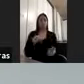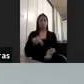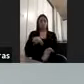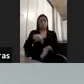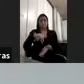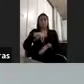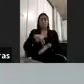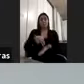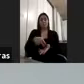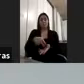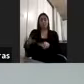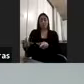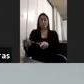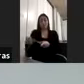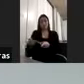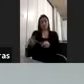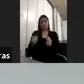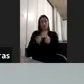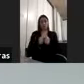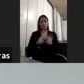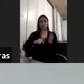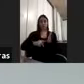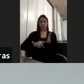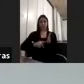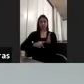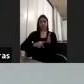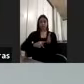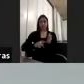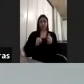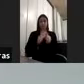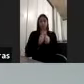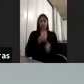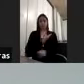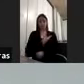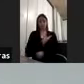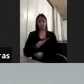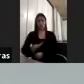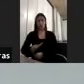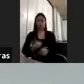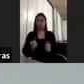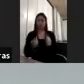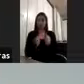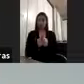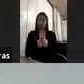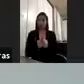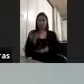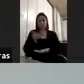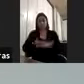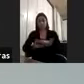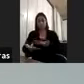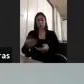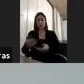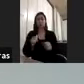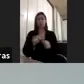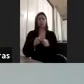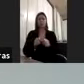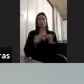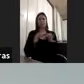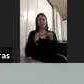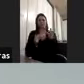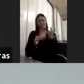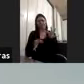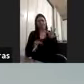direção do sindicato, na audiência com o governador Carlos Massa Ratinho Júnior, que teve uma longa conversa na noite de